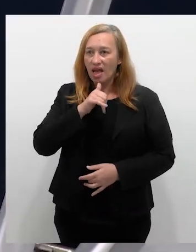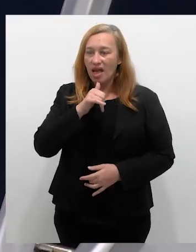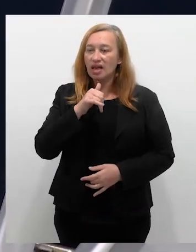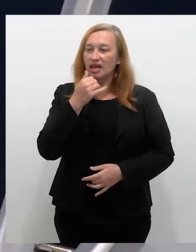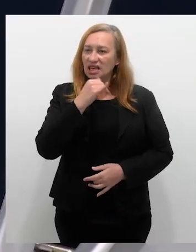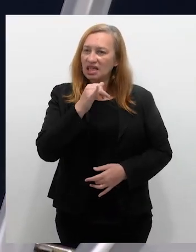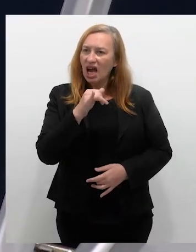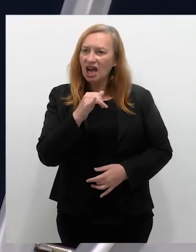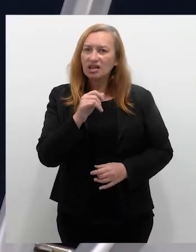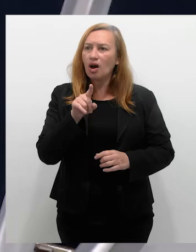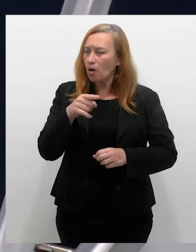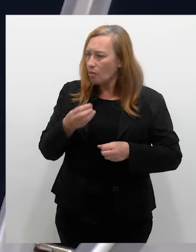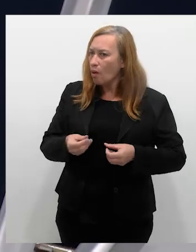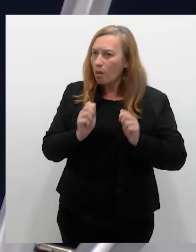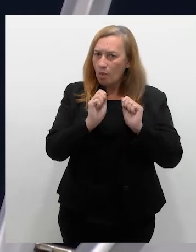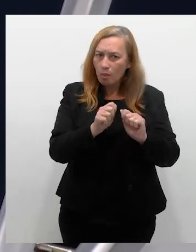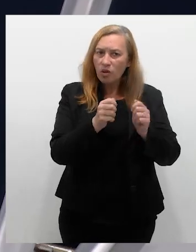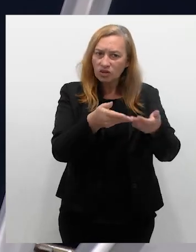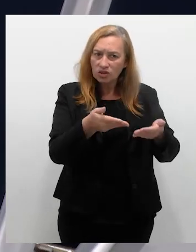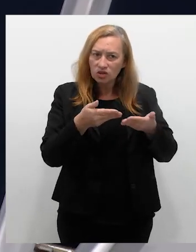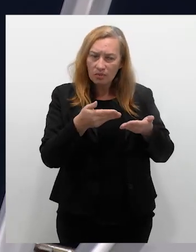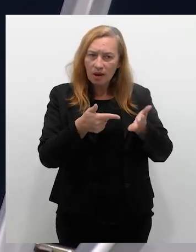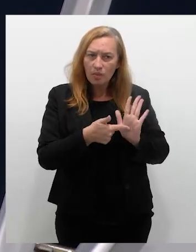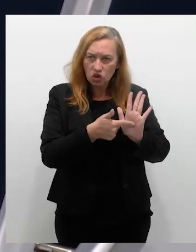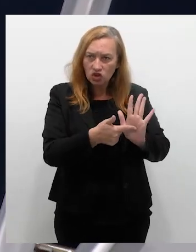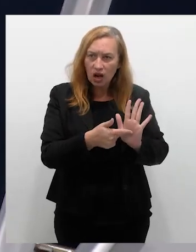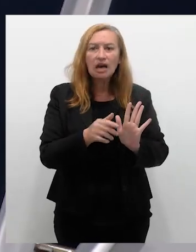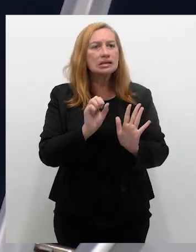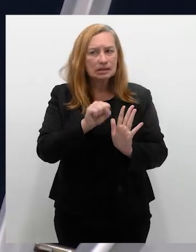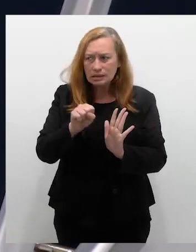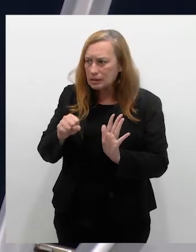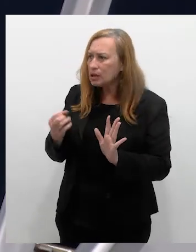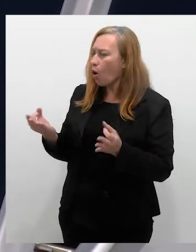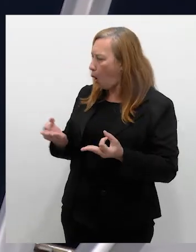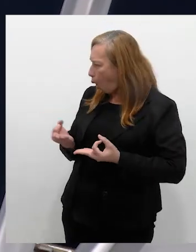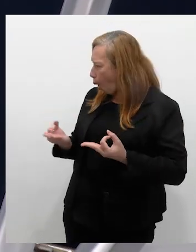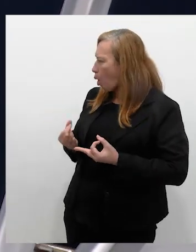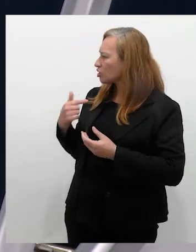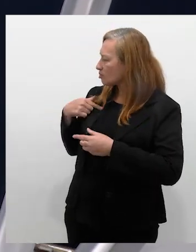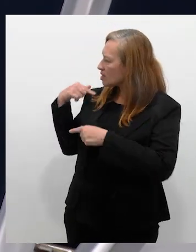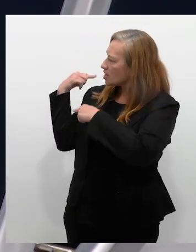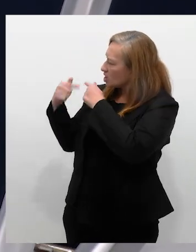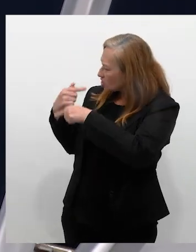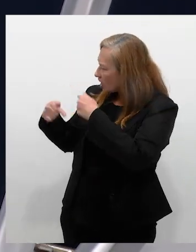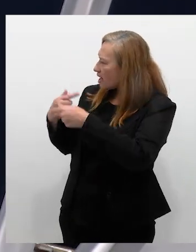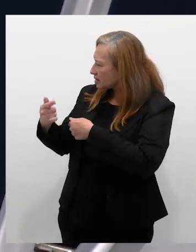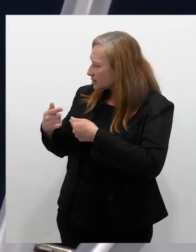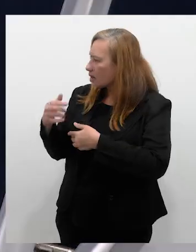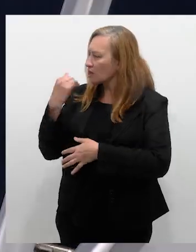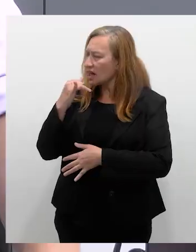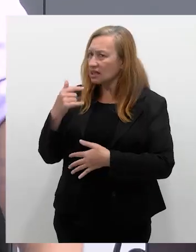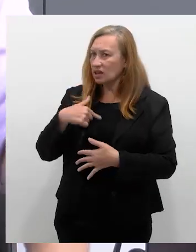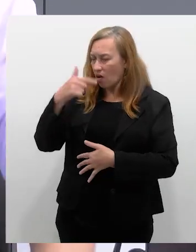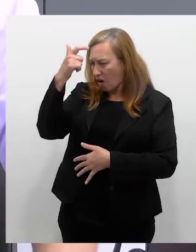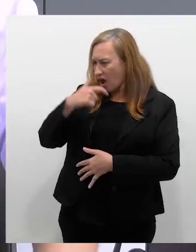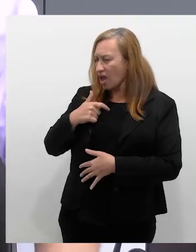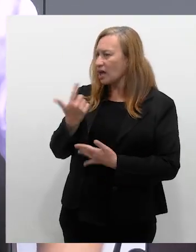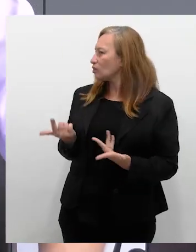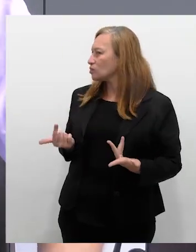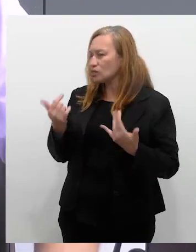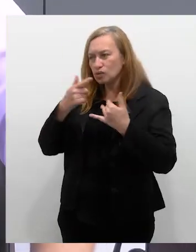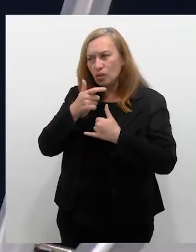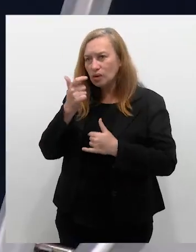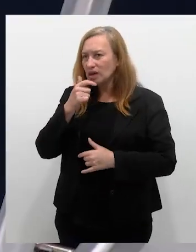3 cenas, posso te mandar a cena? Eu falei, lógico, manda a cena. Tem descendência italiana, falo italiano. Olha a minha cara de